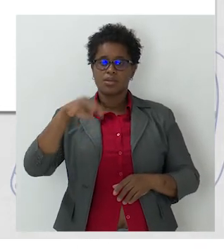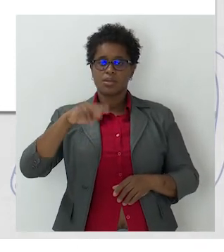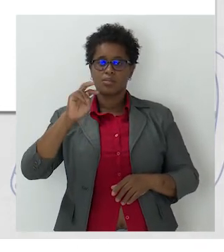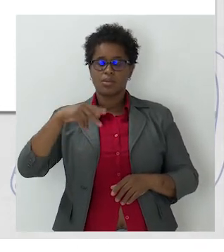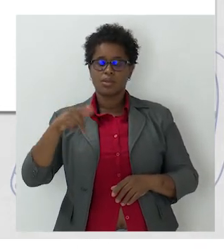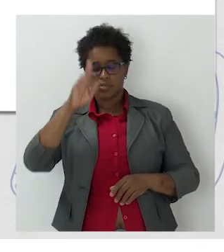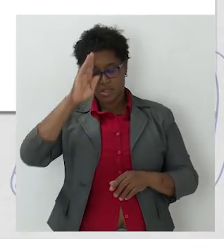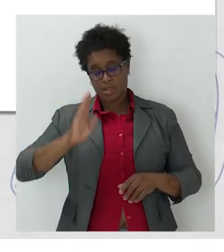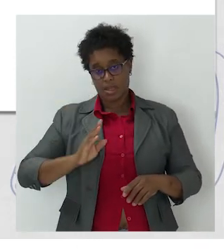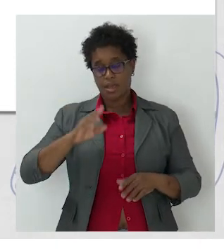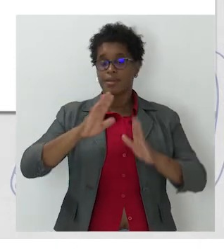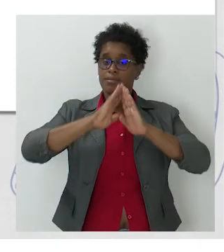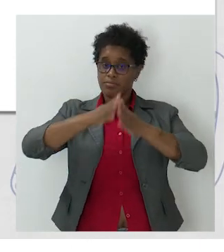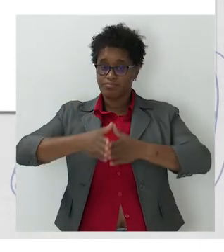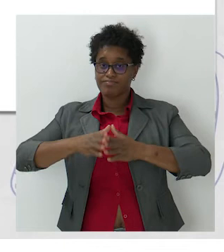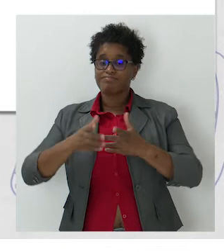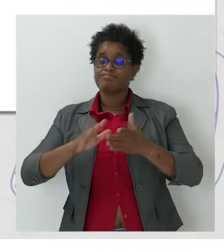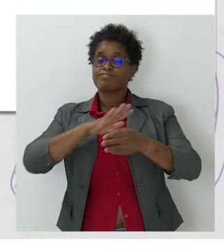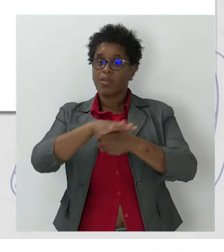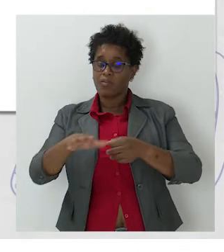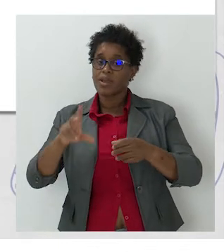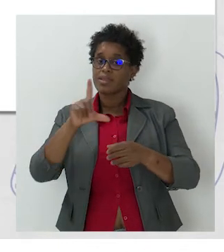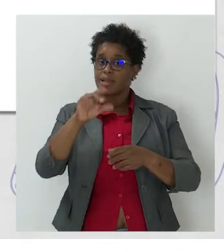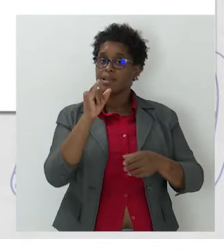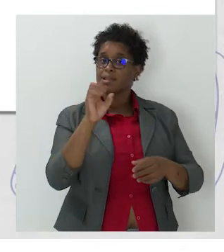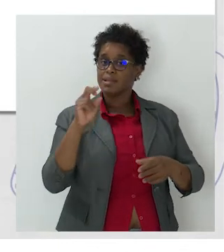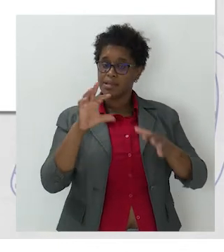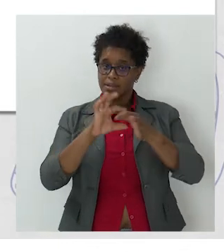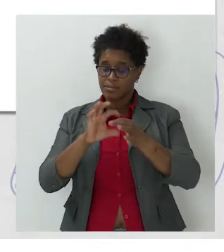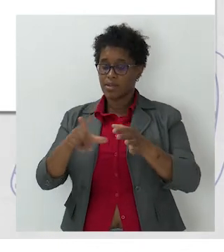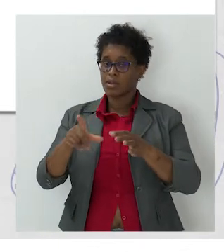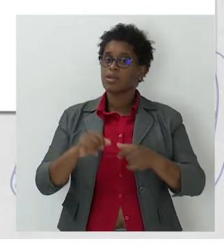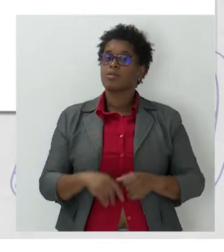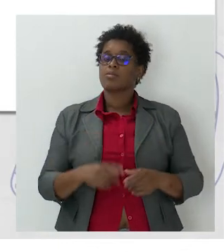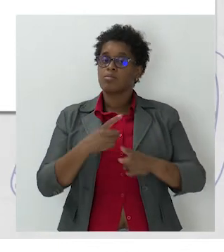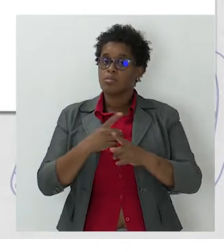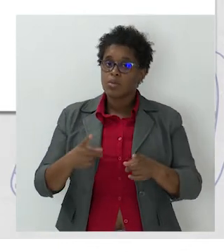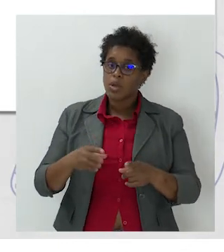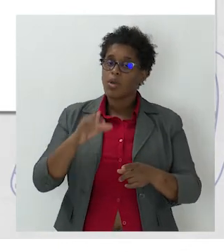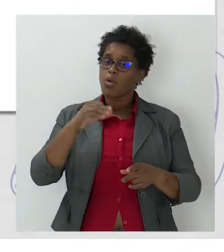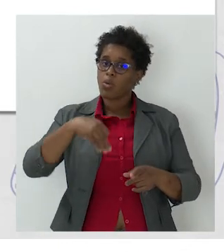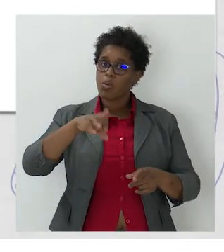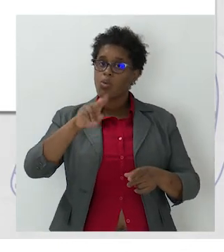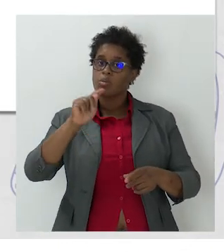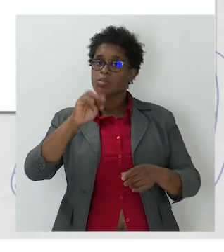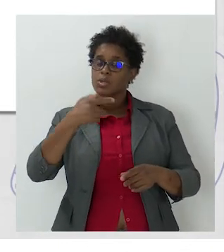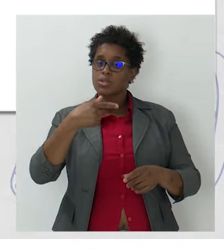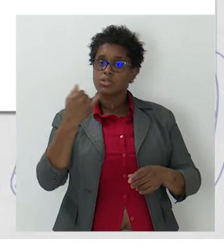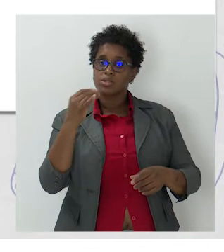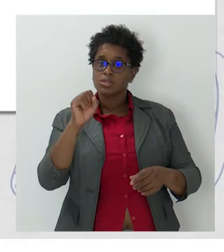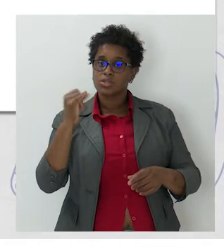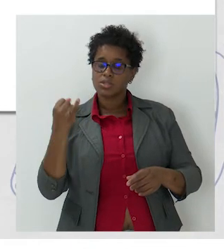militar e naval da Liga. Devido ao prestígio conquistado na